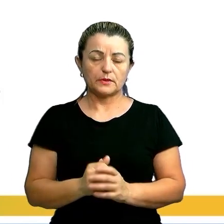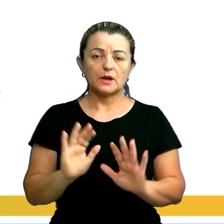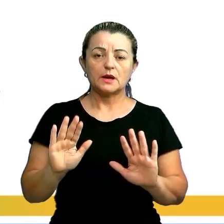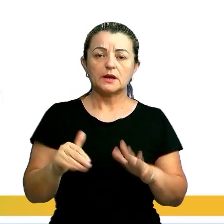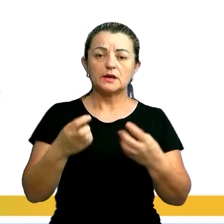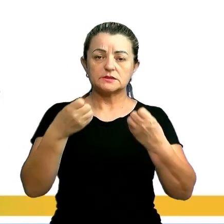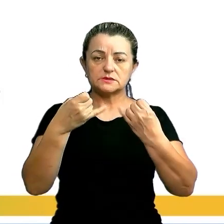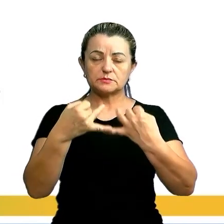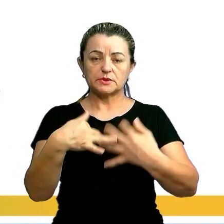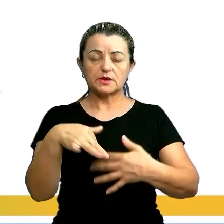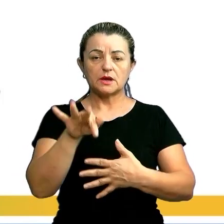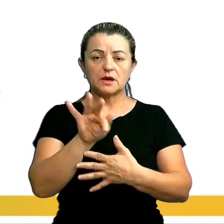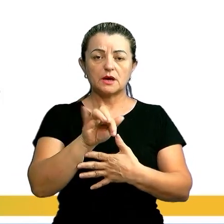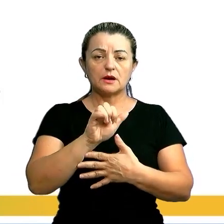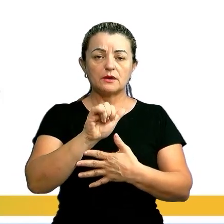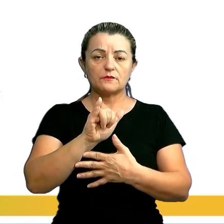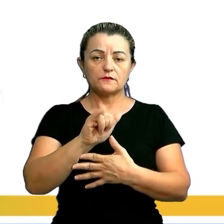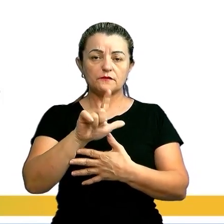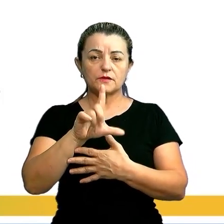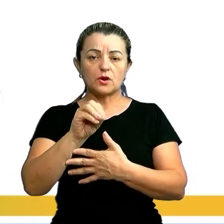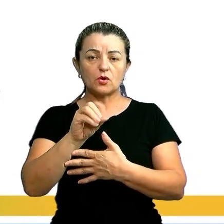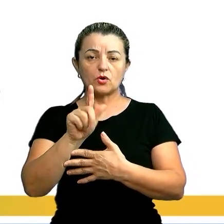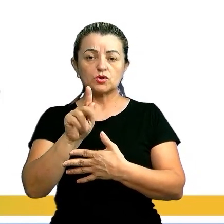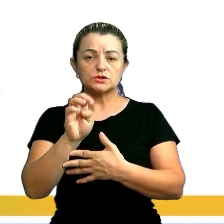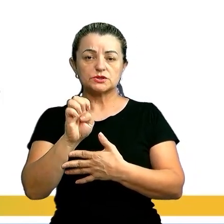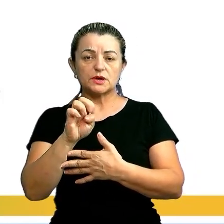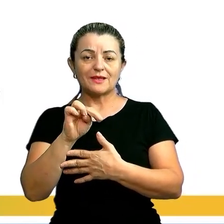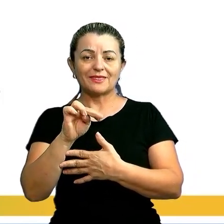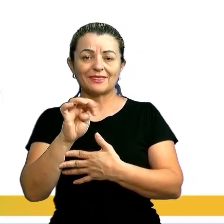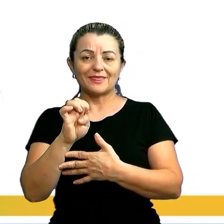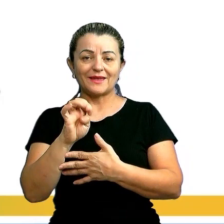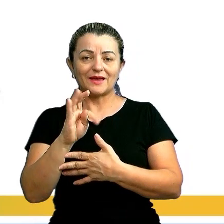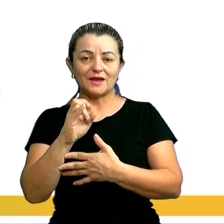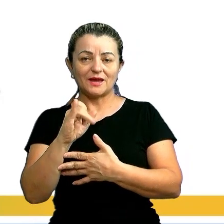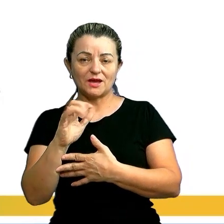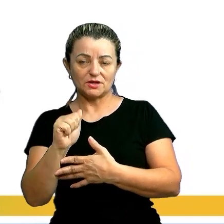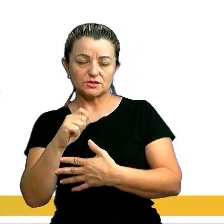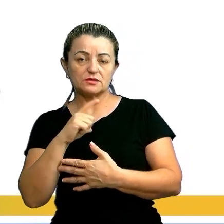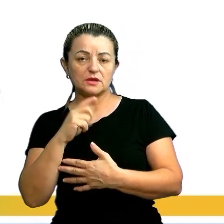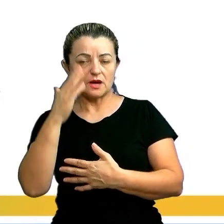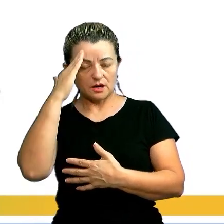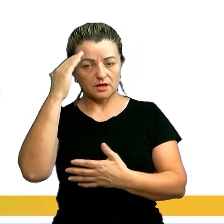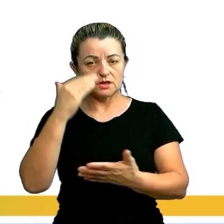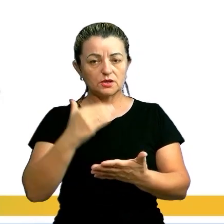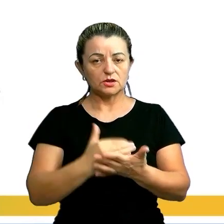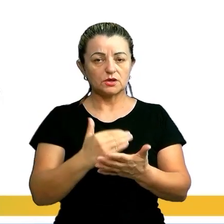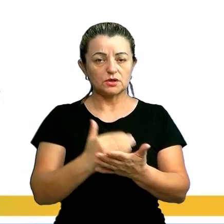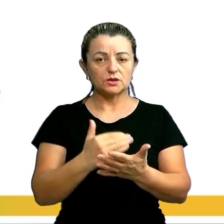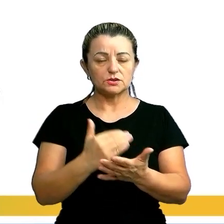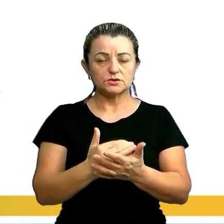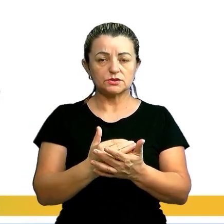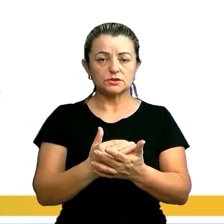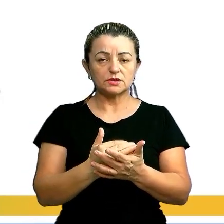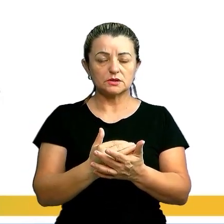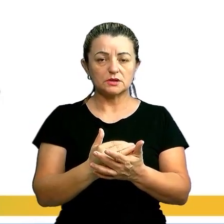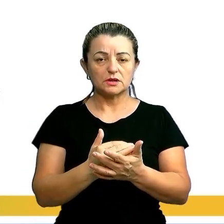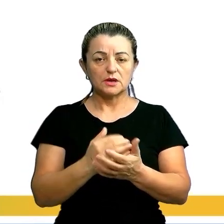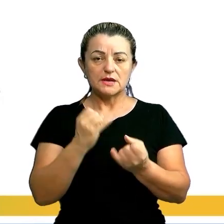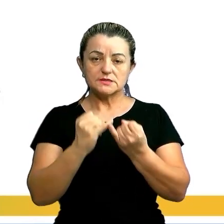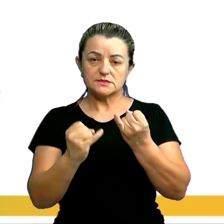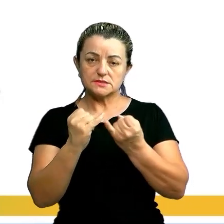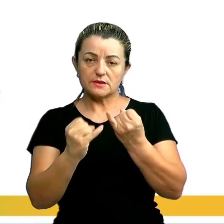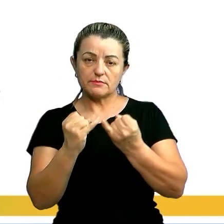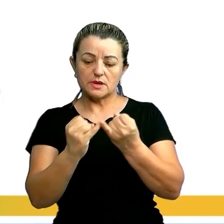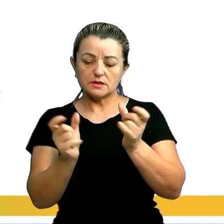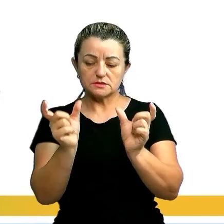filogenética, tem-se uma maior certeza do parentesco entre determinados seres. E aí nós podemos representar isso